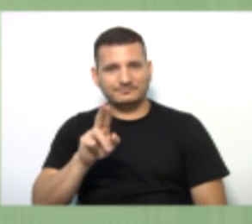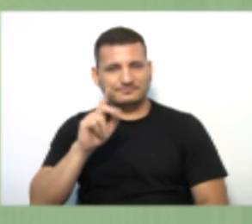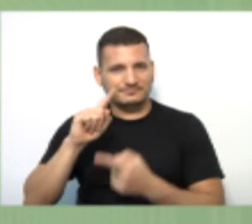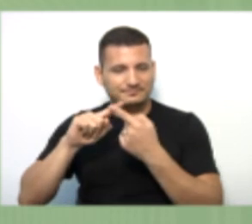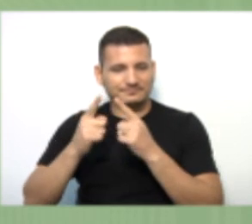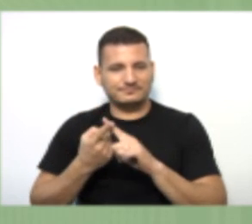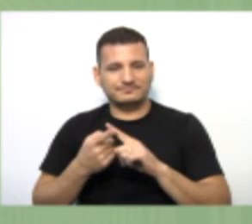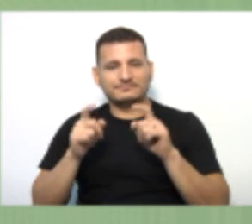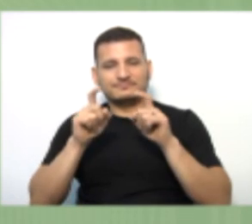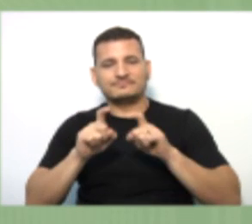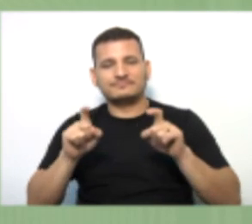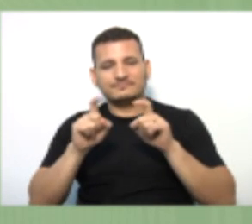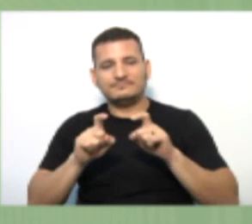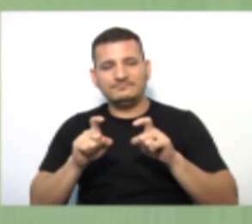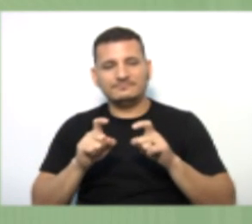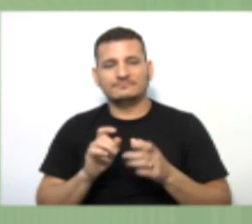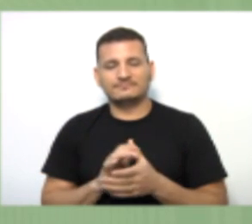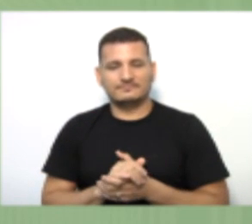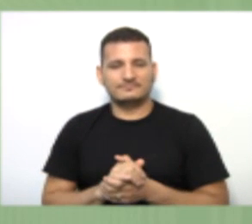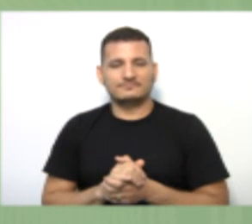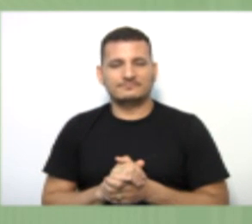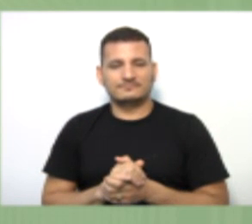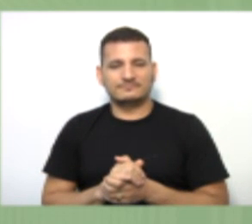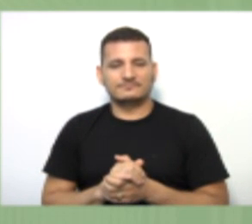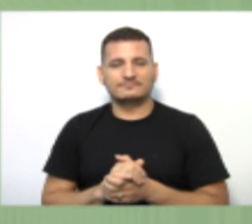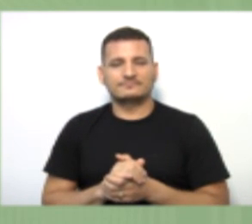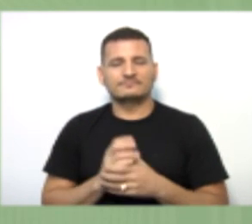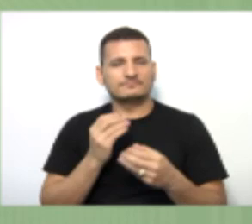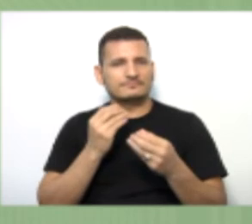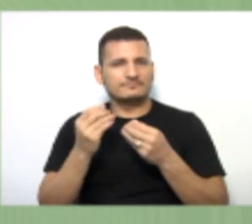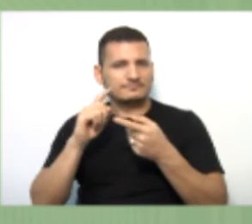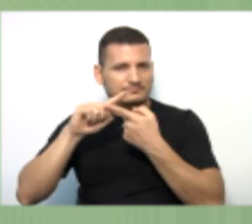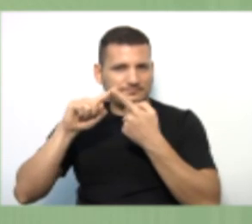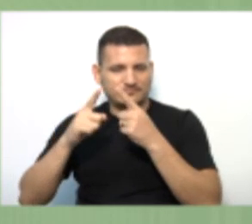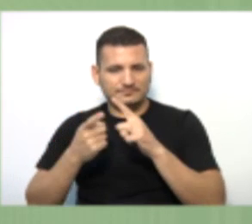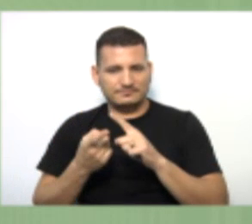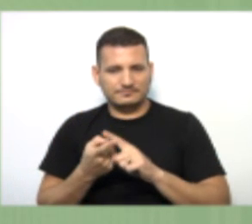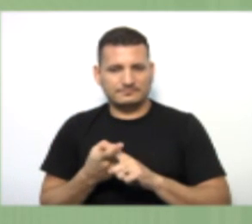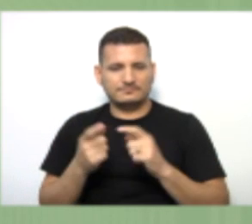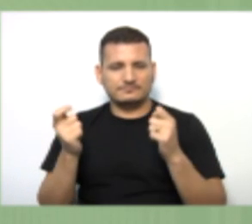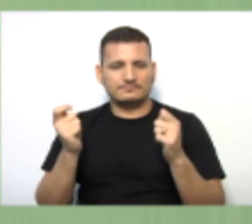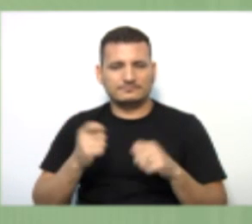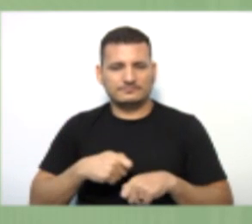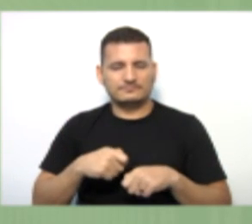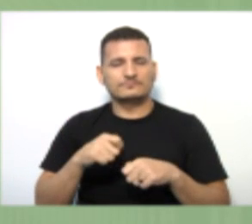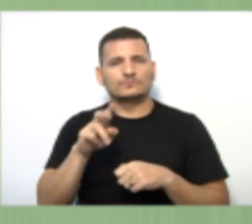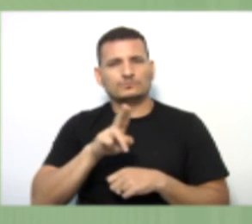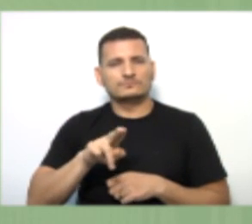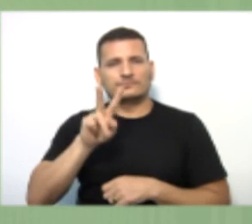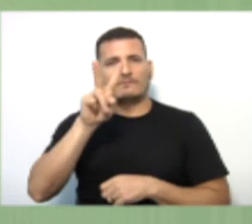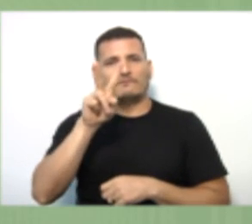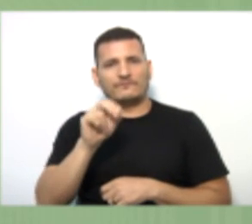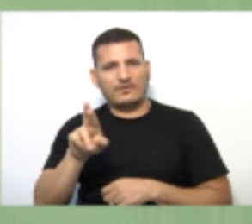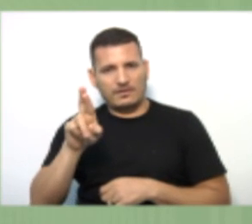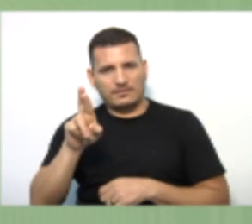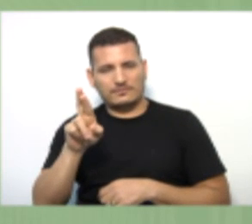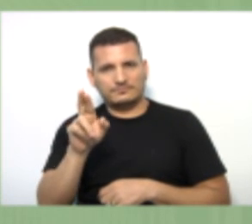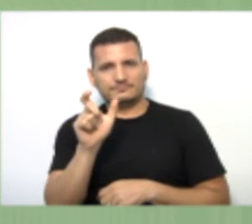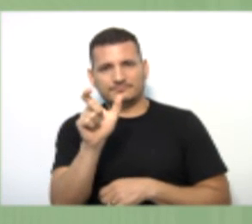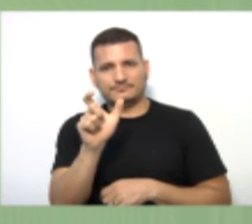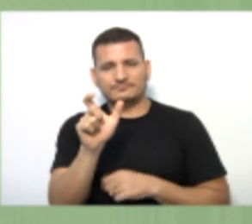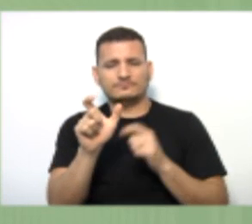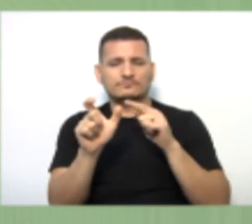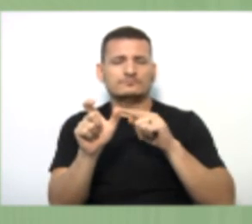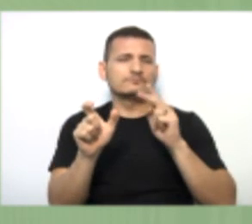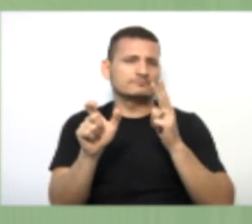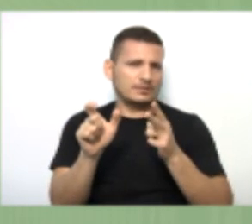informática. Na formalização da lógica, é possível trabalharmos com variáveis, o que possibilita aplicar o